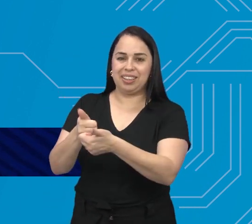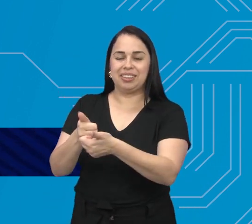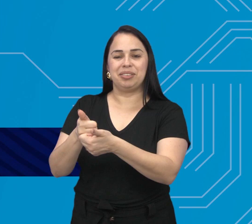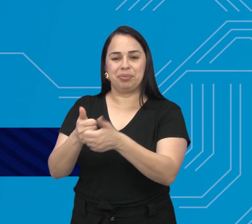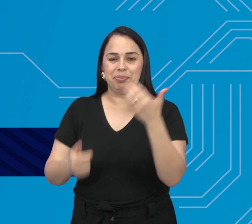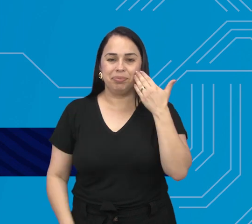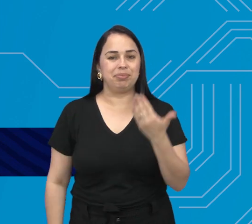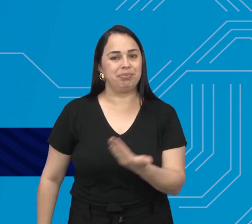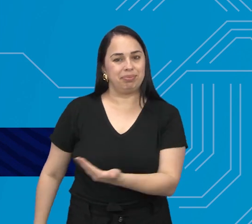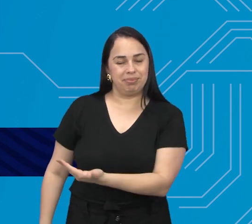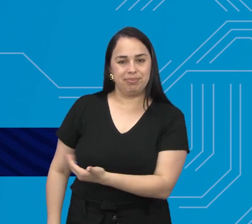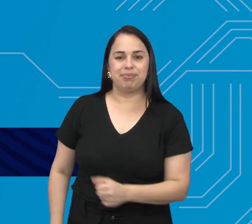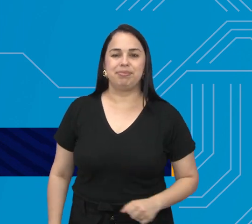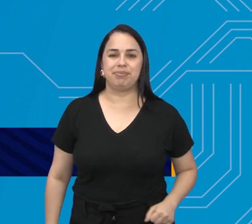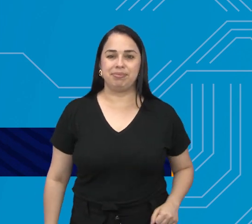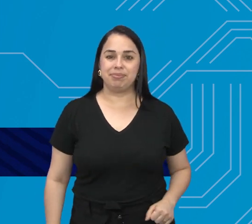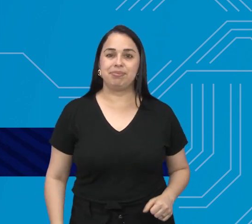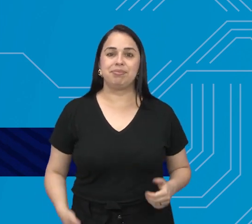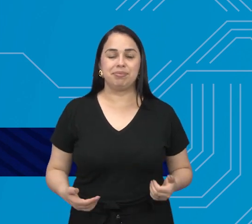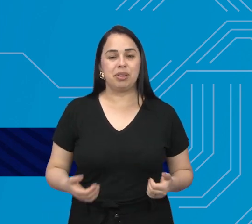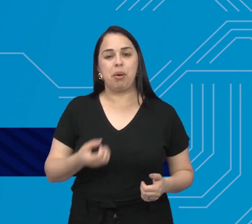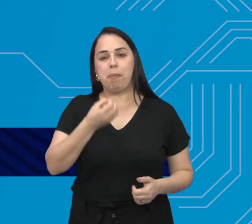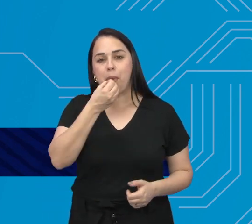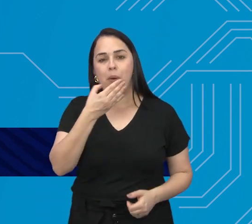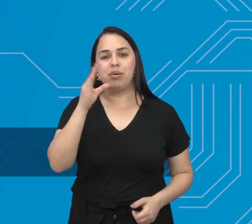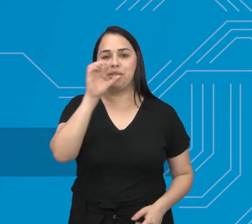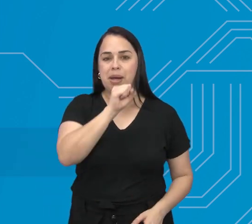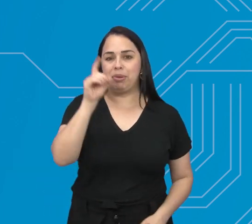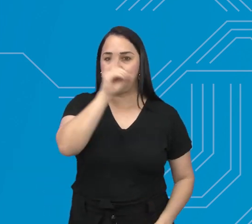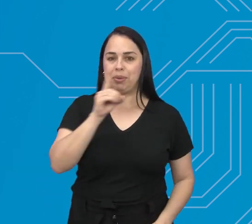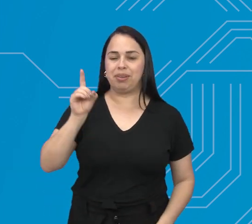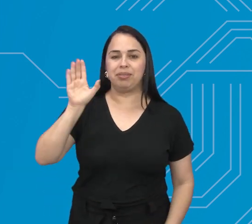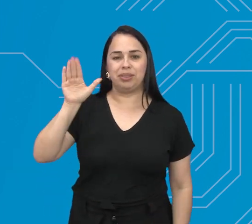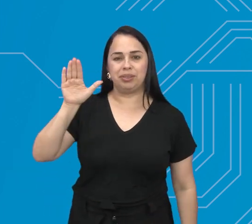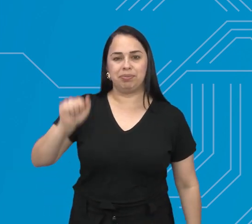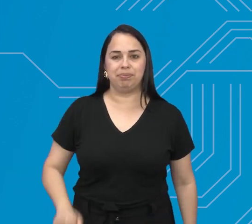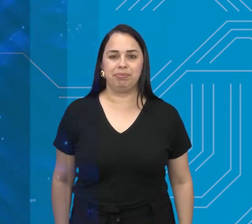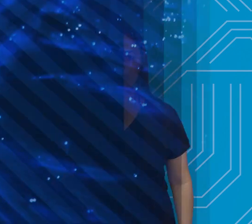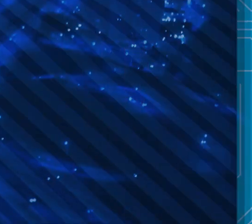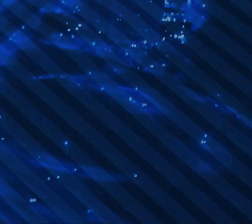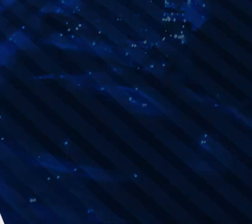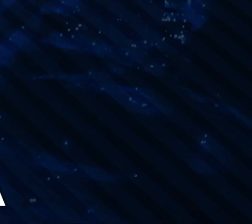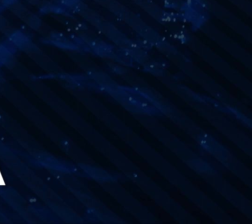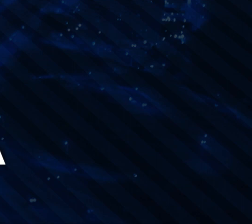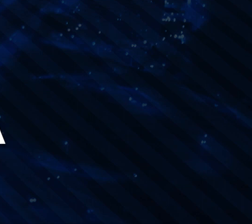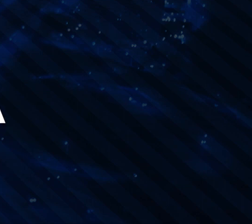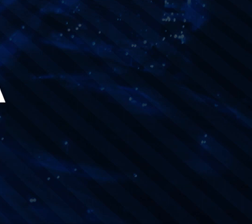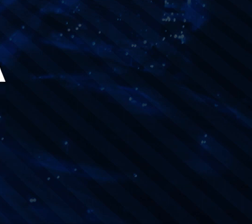gente, @TV Câmara SJC. Um bom fim de semana para você, até mais!